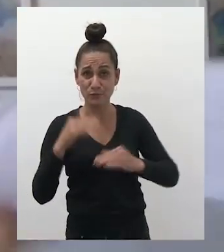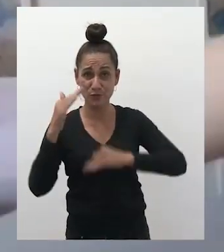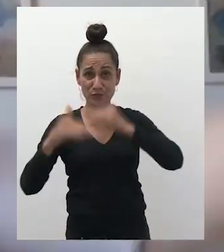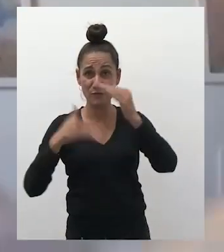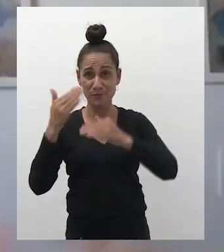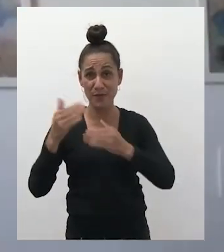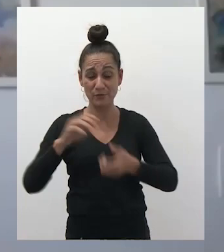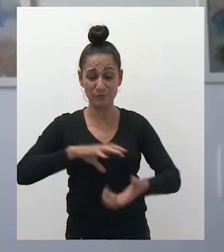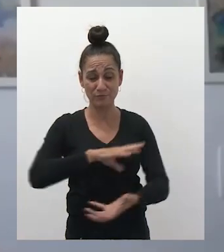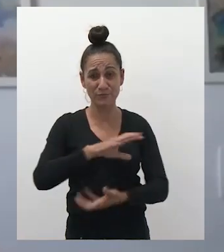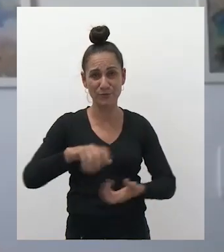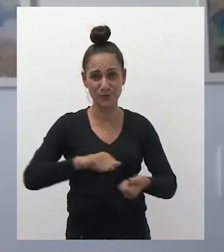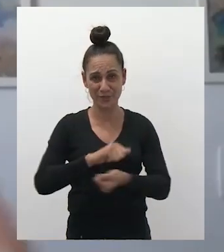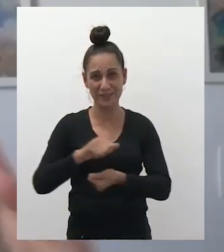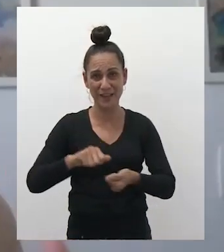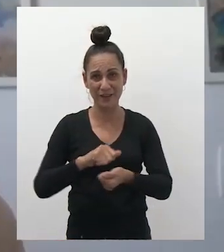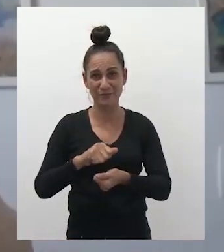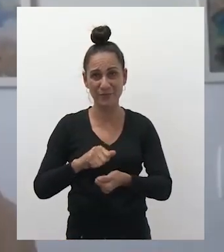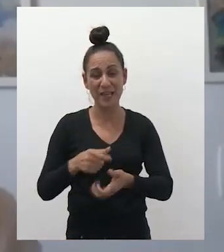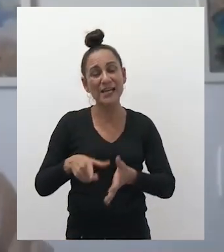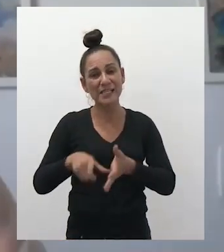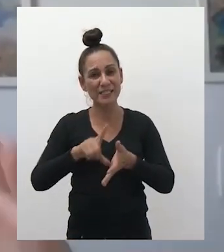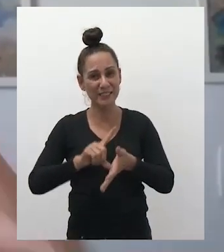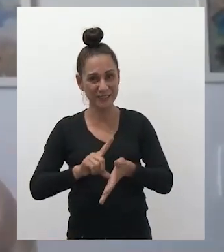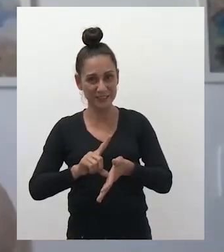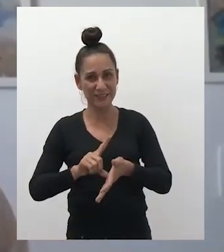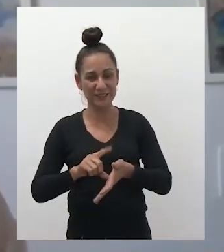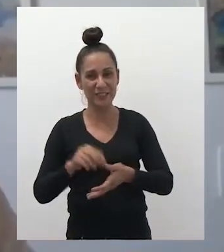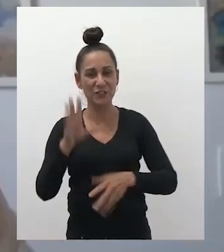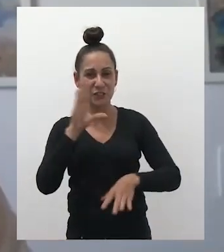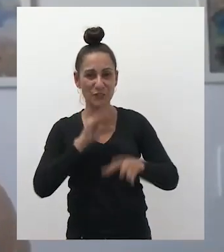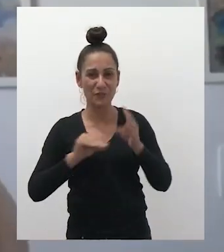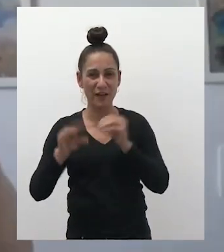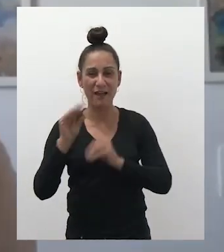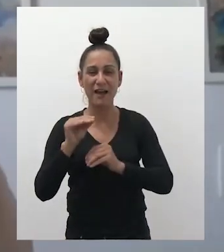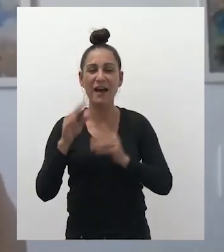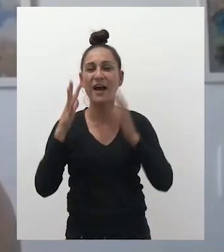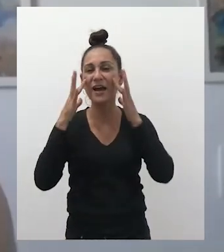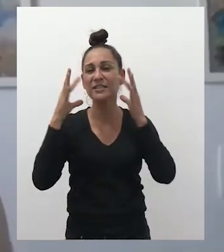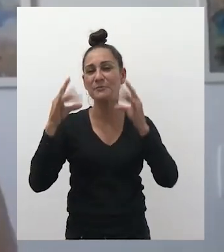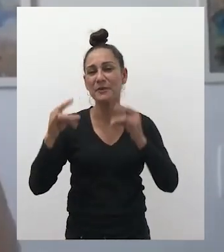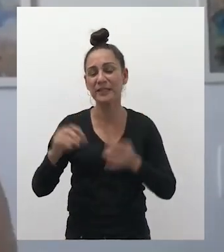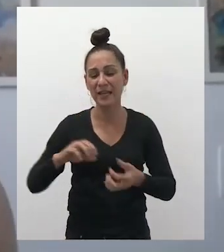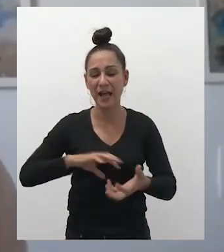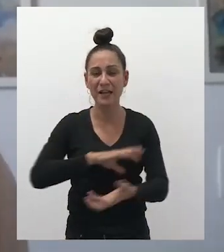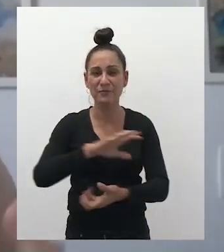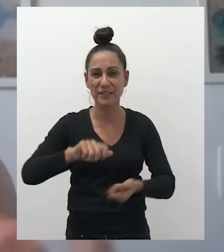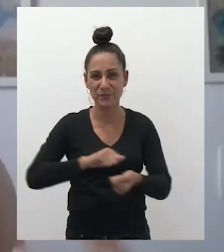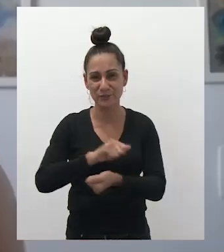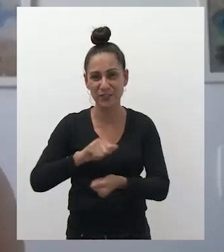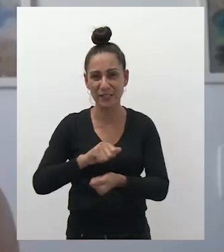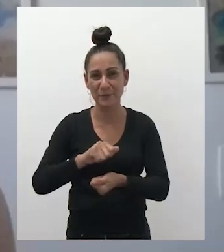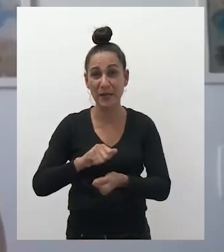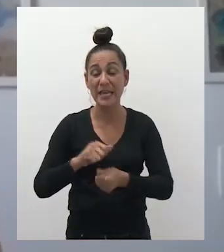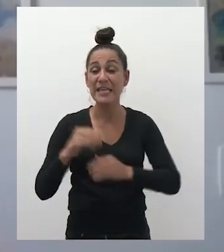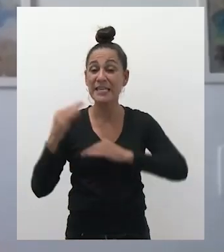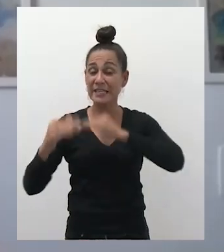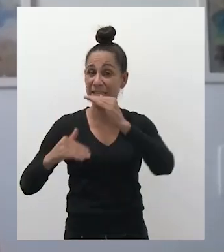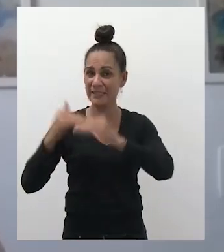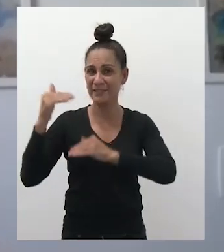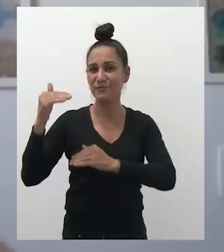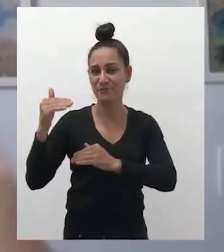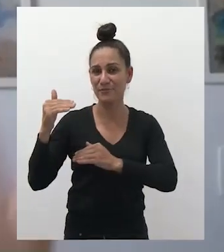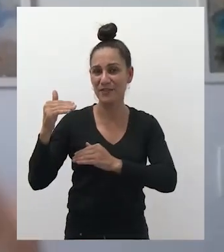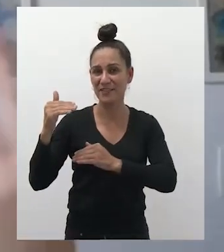desenvolvimento sustentável? Antes disso, antes da gente falar em sustentabilidade aí e